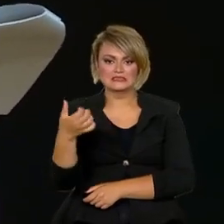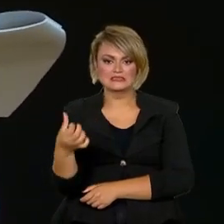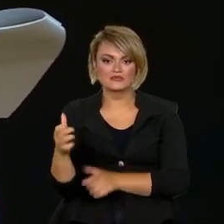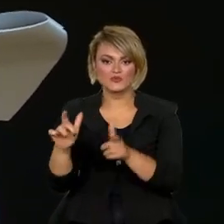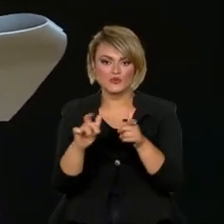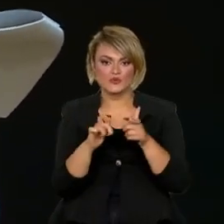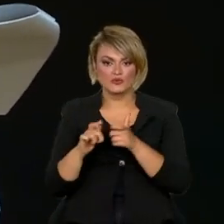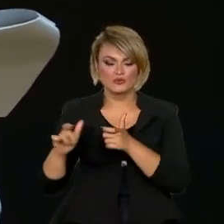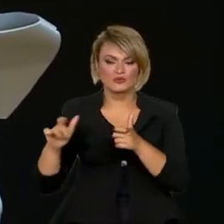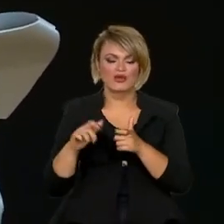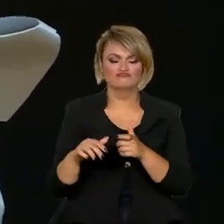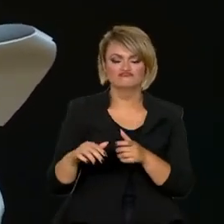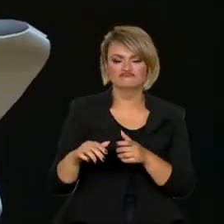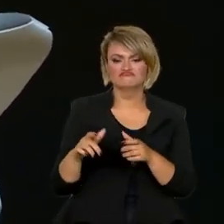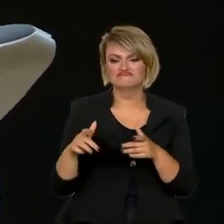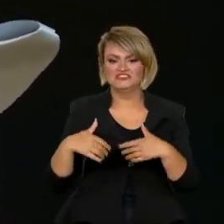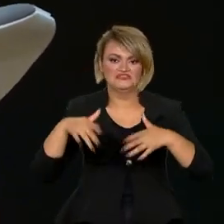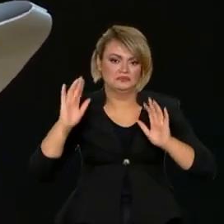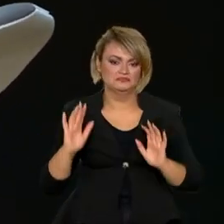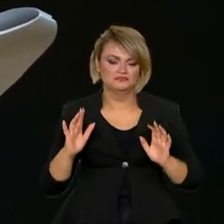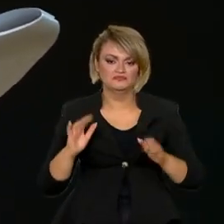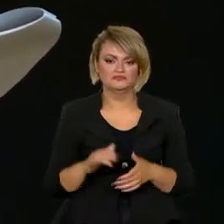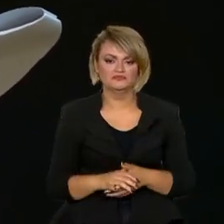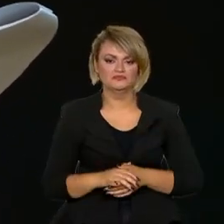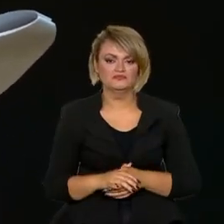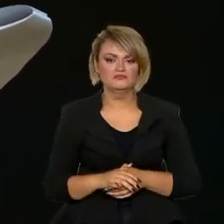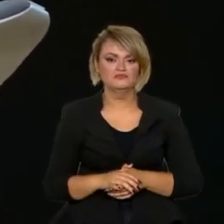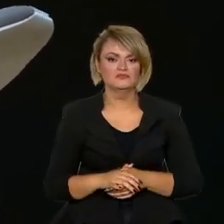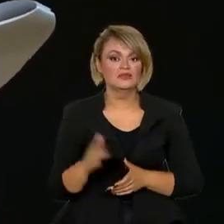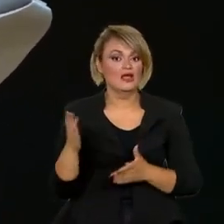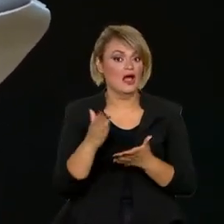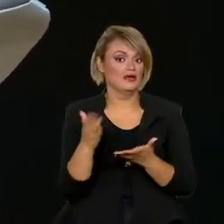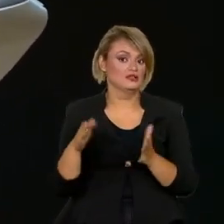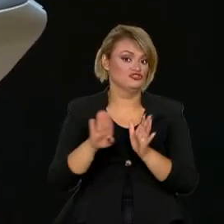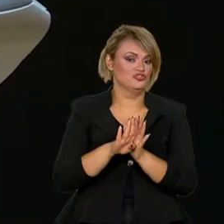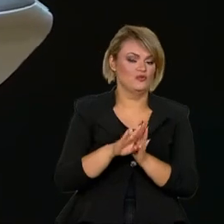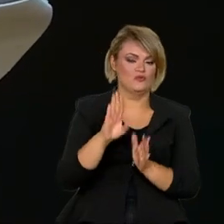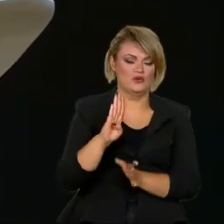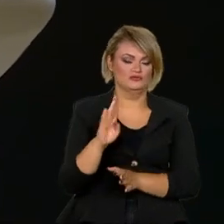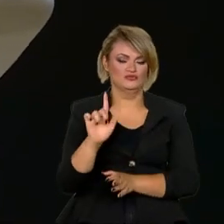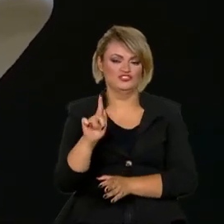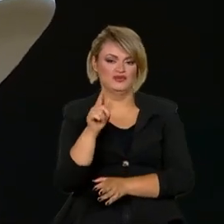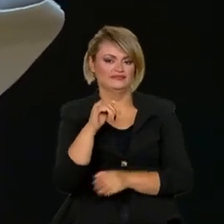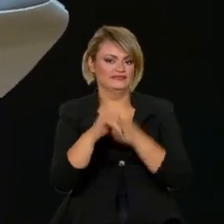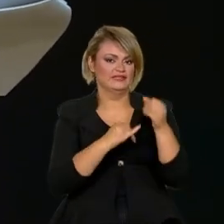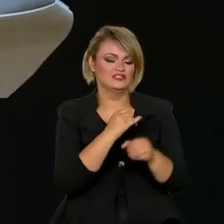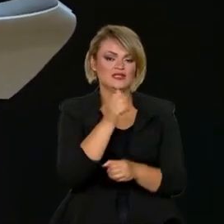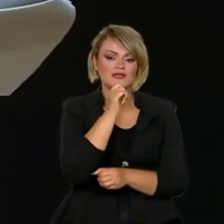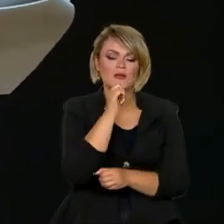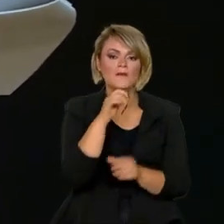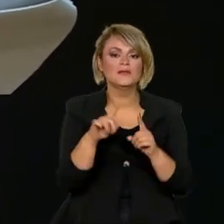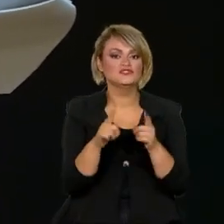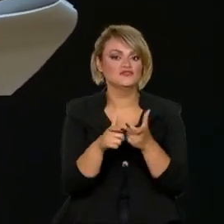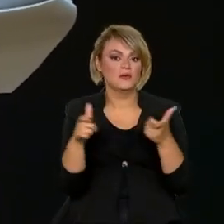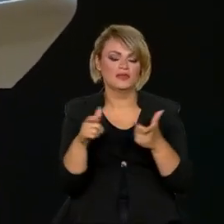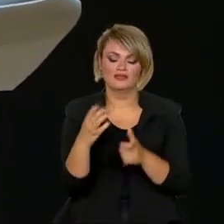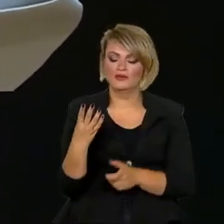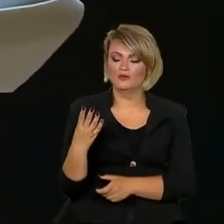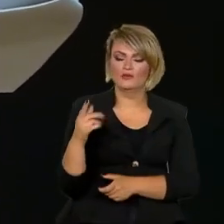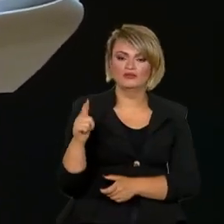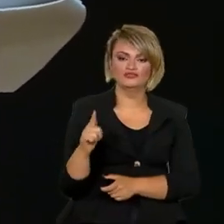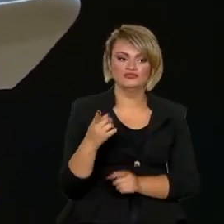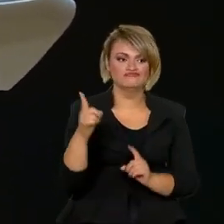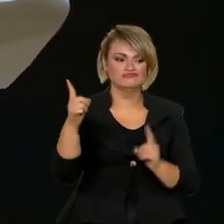localidades, pequenos distritos, enfim, que ainda não chegou o 4G, e expandiremos os 4G